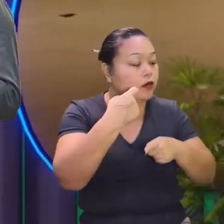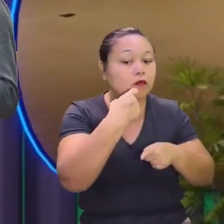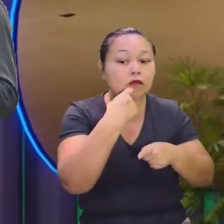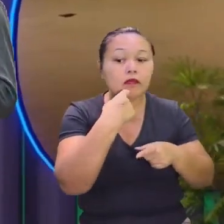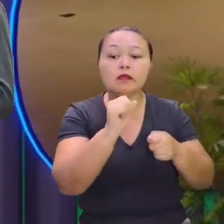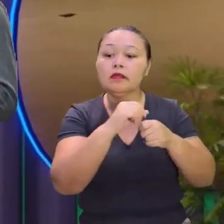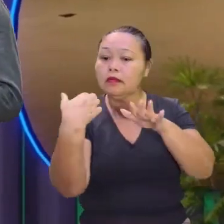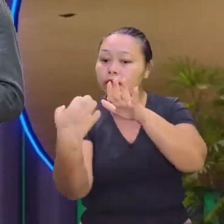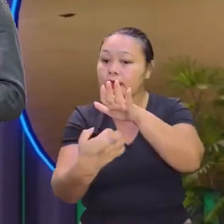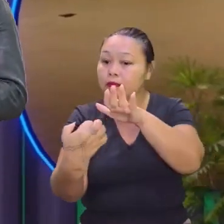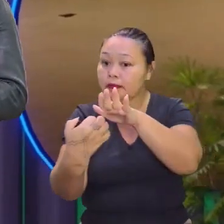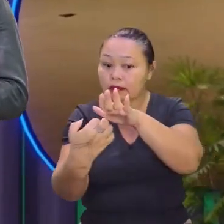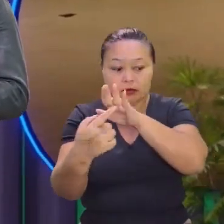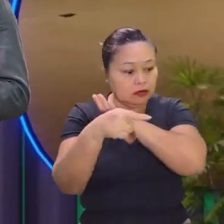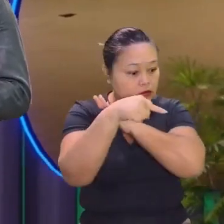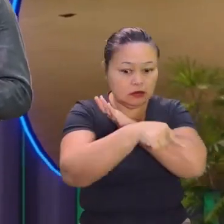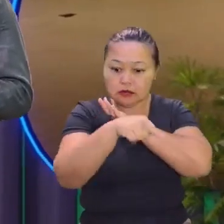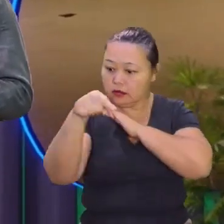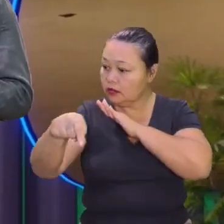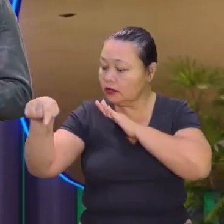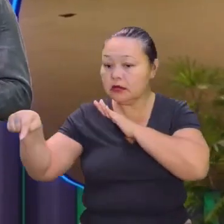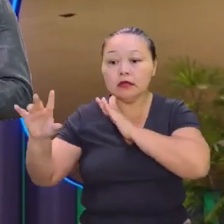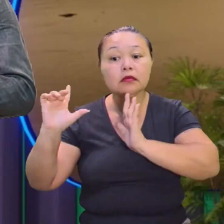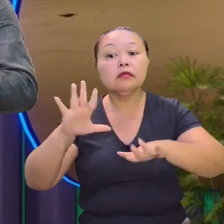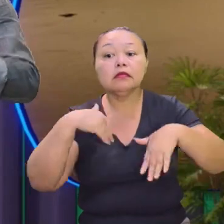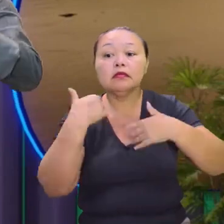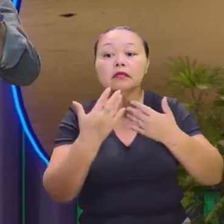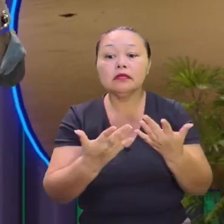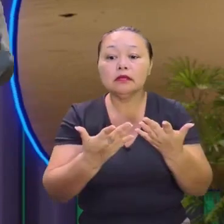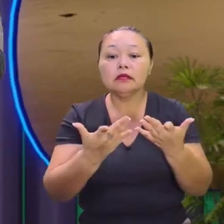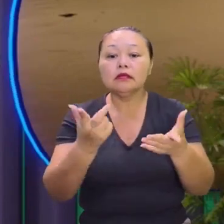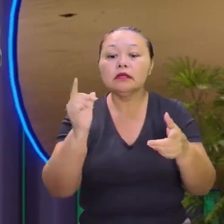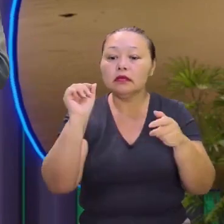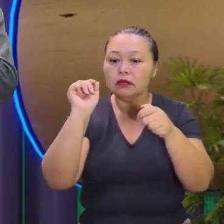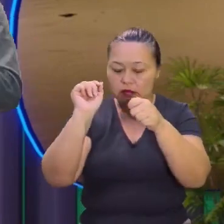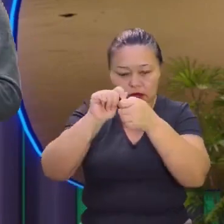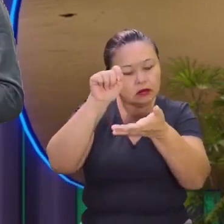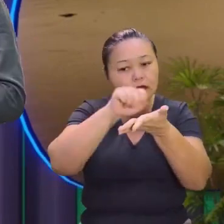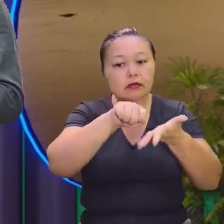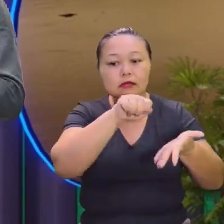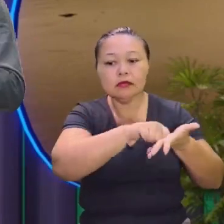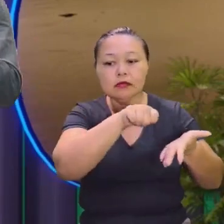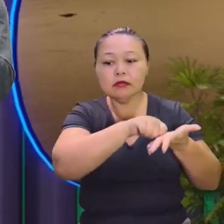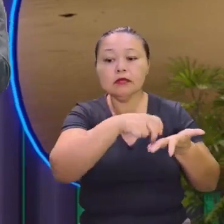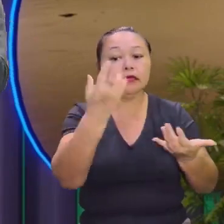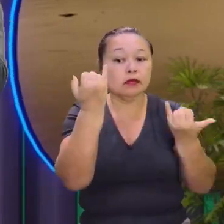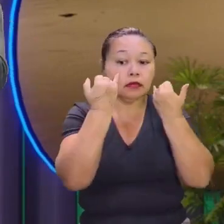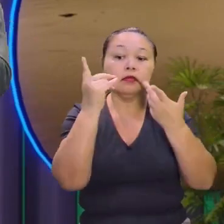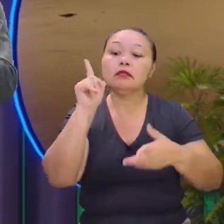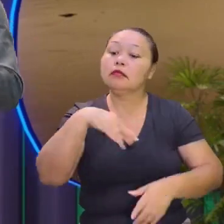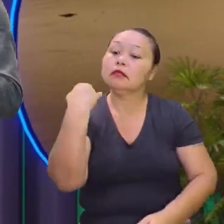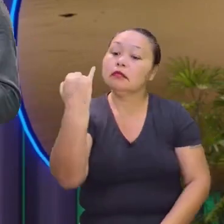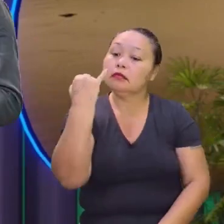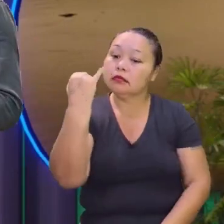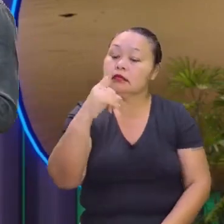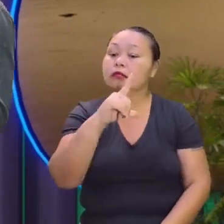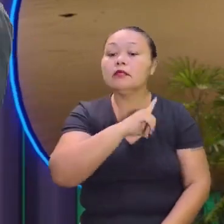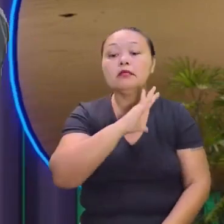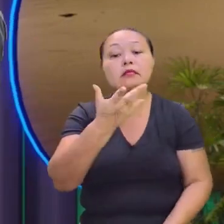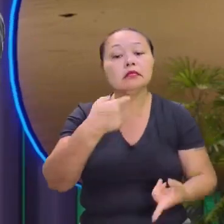sobre a indústria. Então, meus queridos alunos, façam as anotações, que são informações